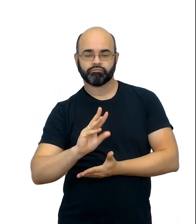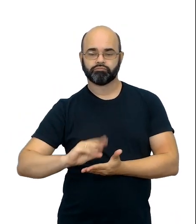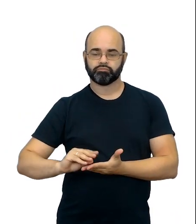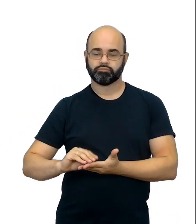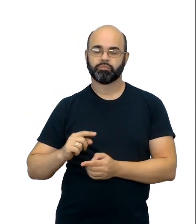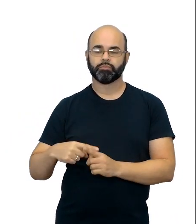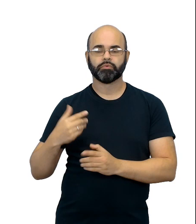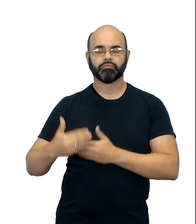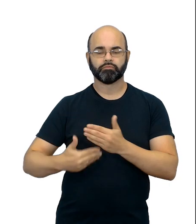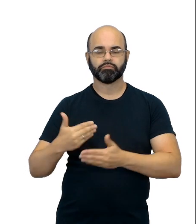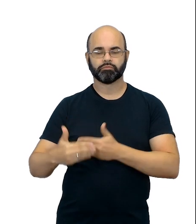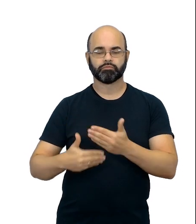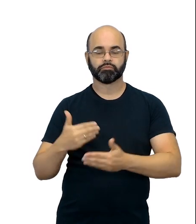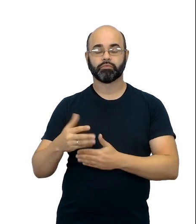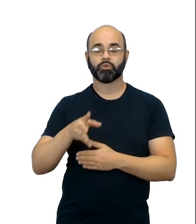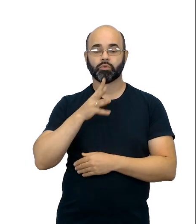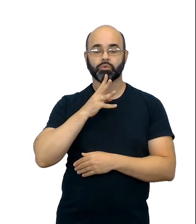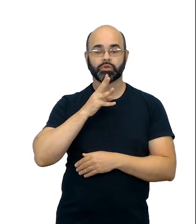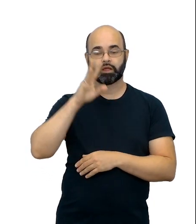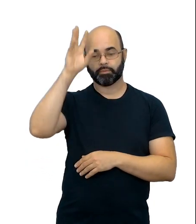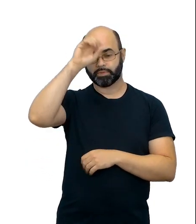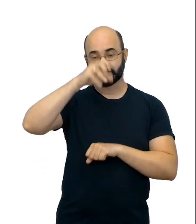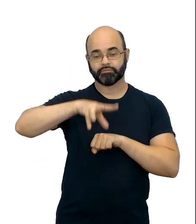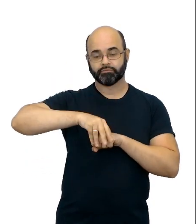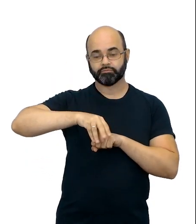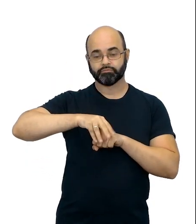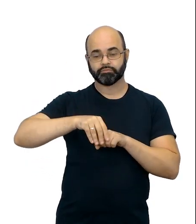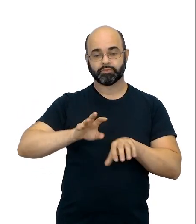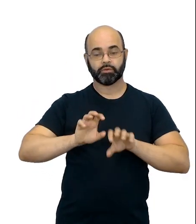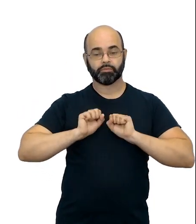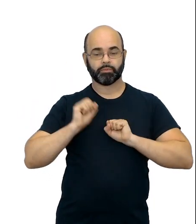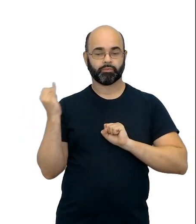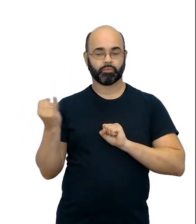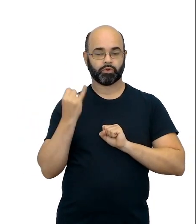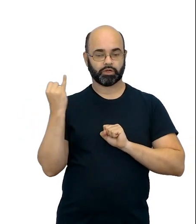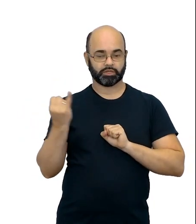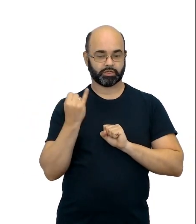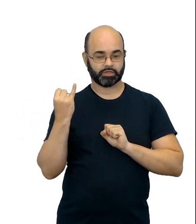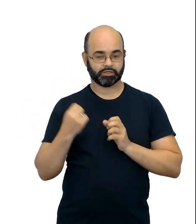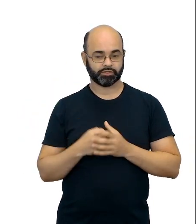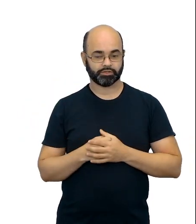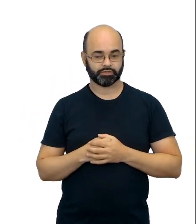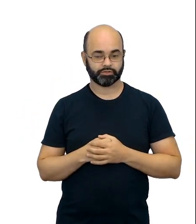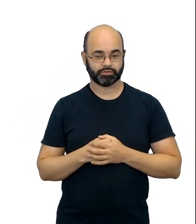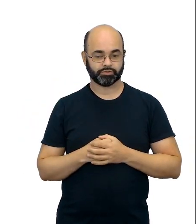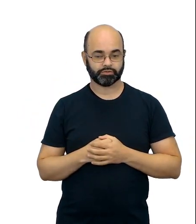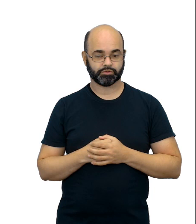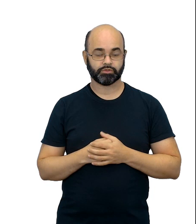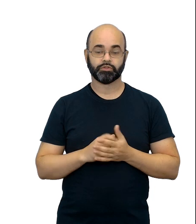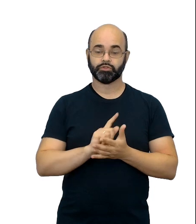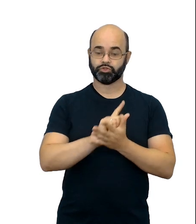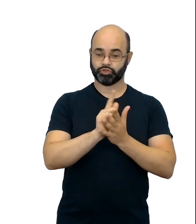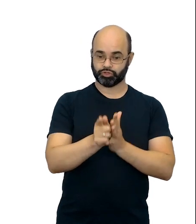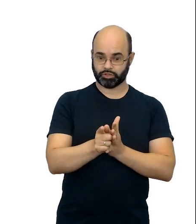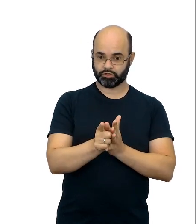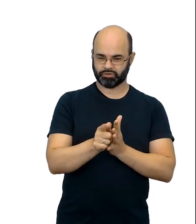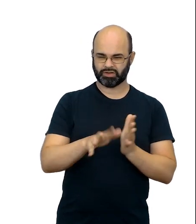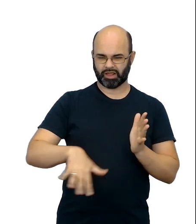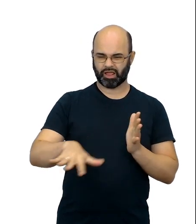essa apropriação de saberes. E os gêneros desse campo são privilegiados na escola. Muitas vezes são gêneros que